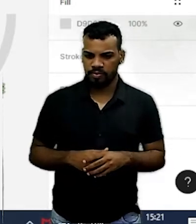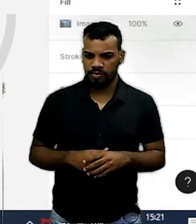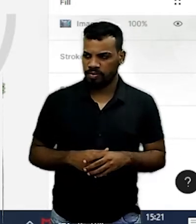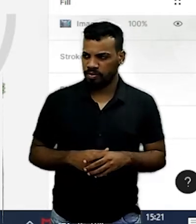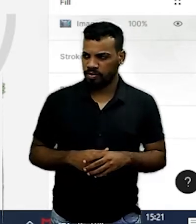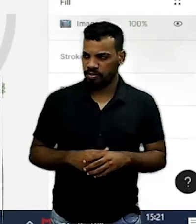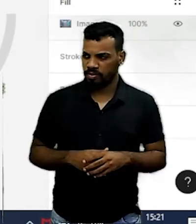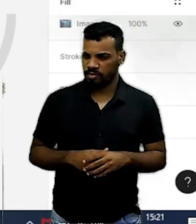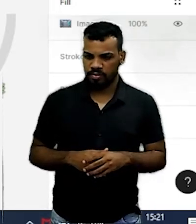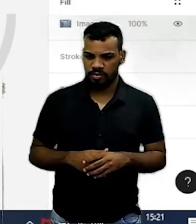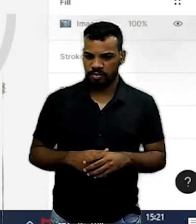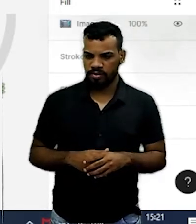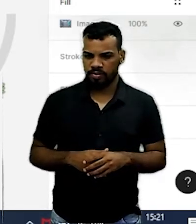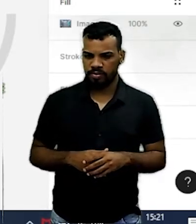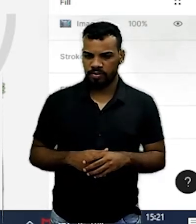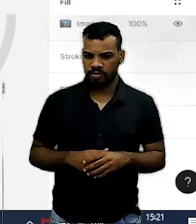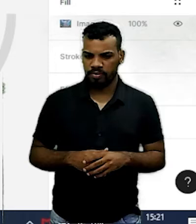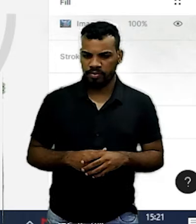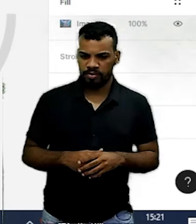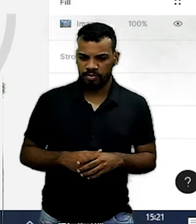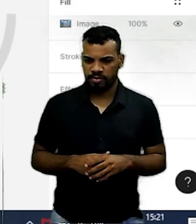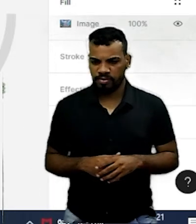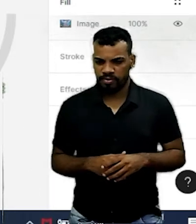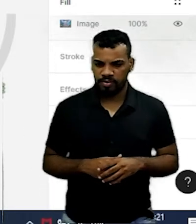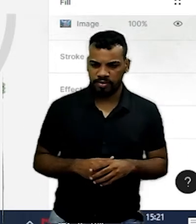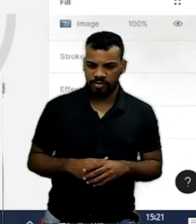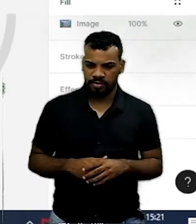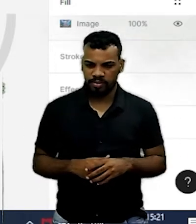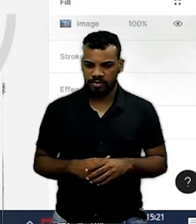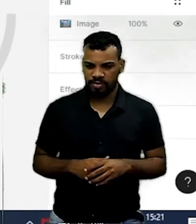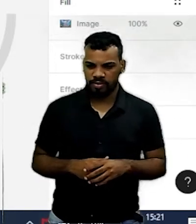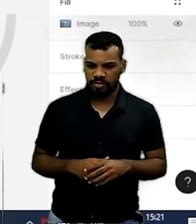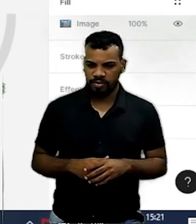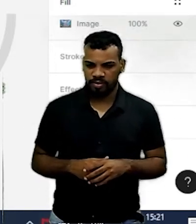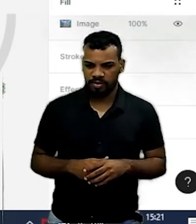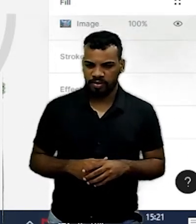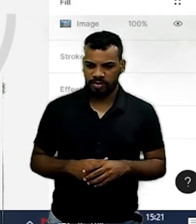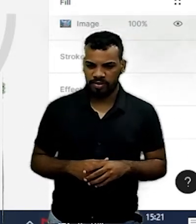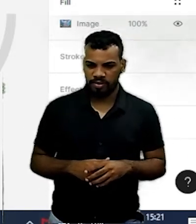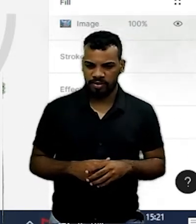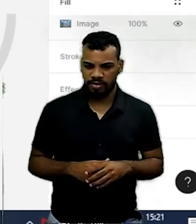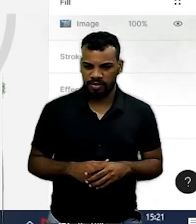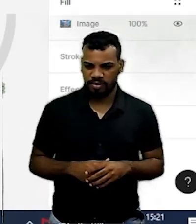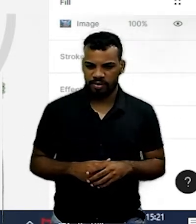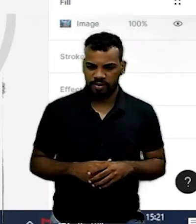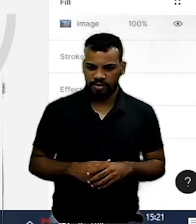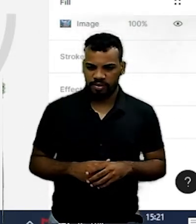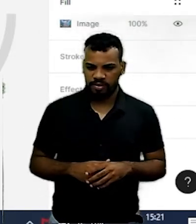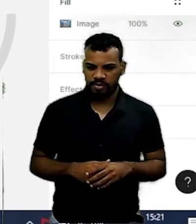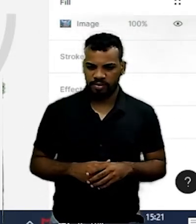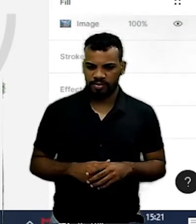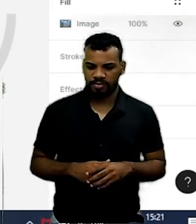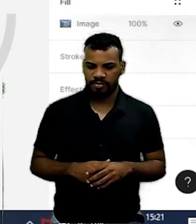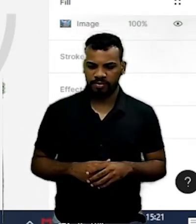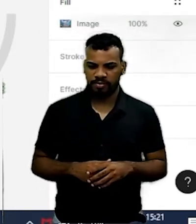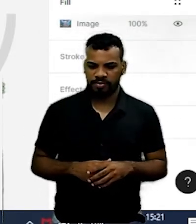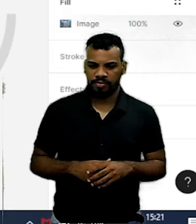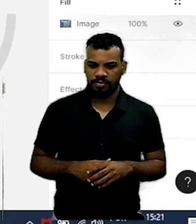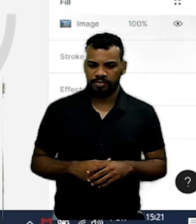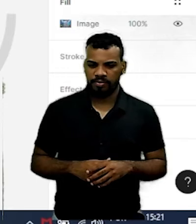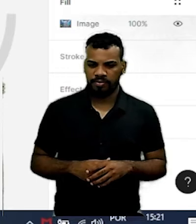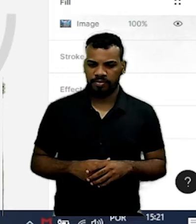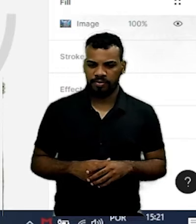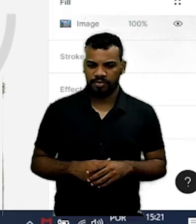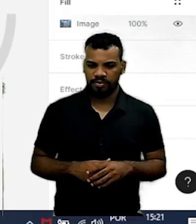elemento, ele vai. Tudo bem? Vai ficar dentro do meu